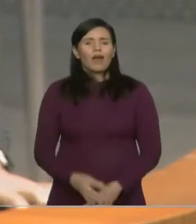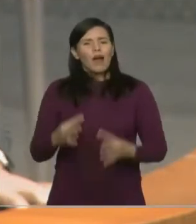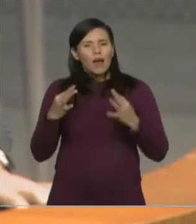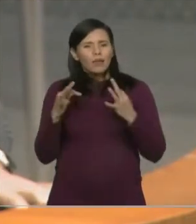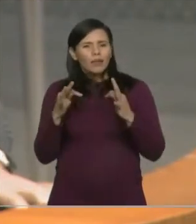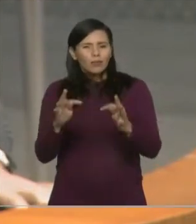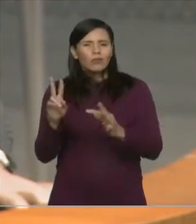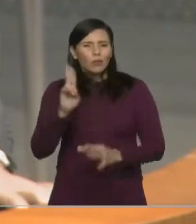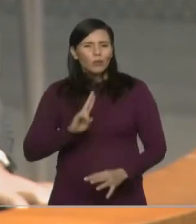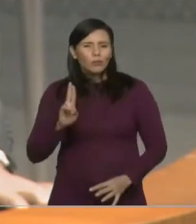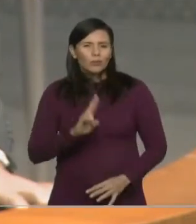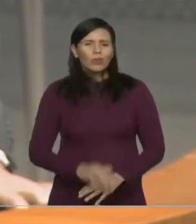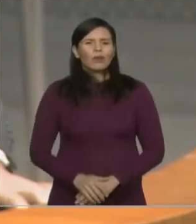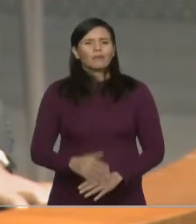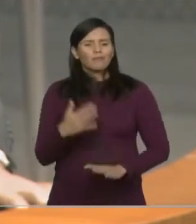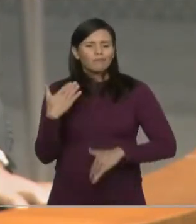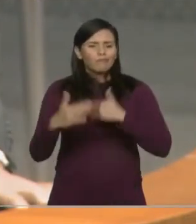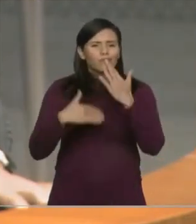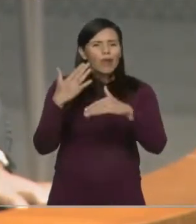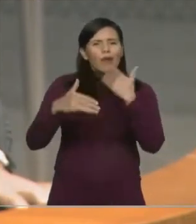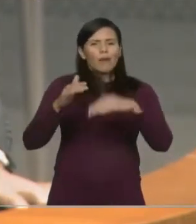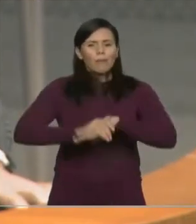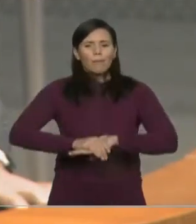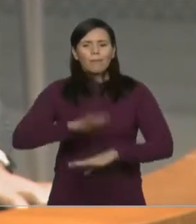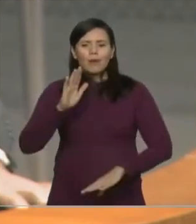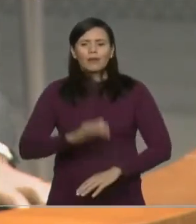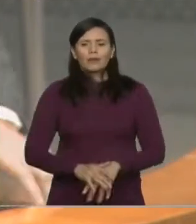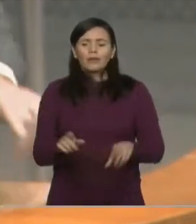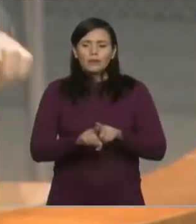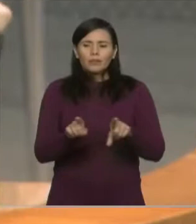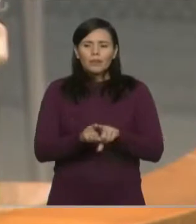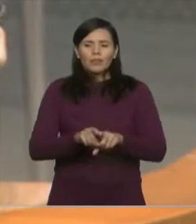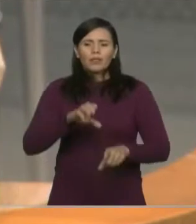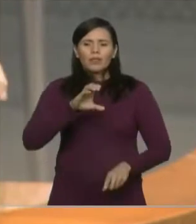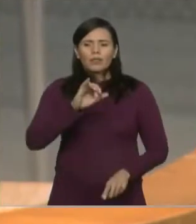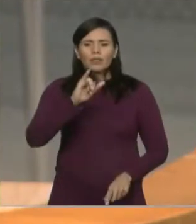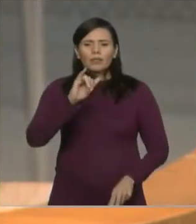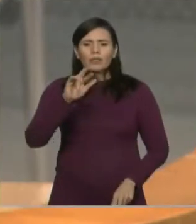destacar meu querido amigo Pará Figueiredo, Ciro Neto, que